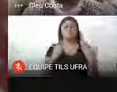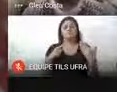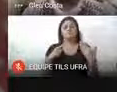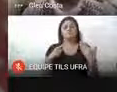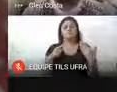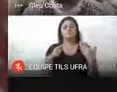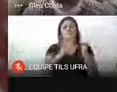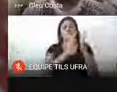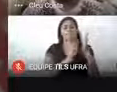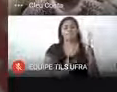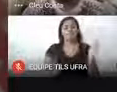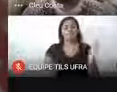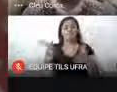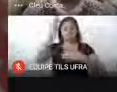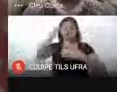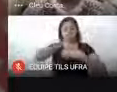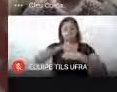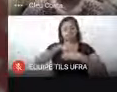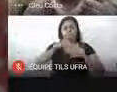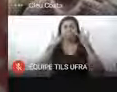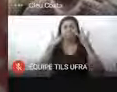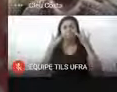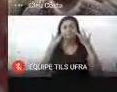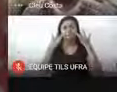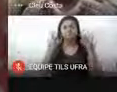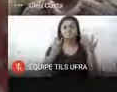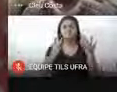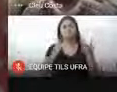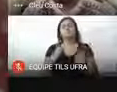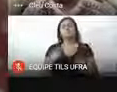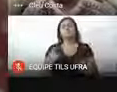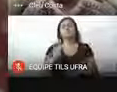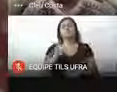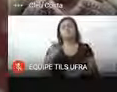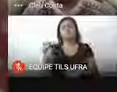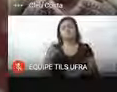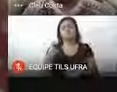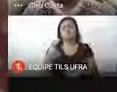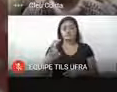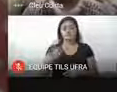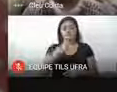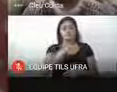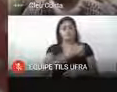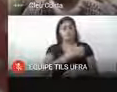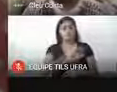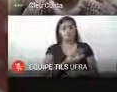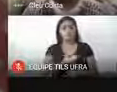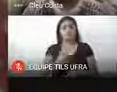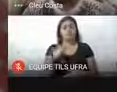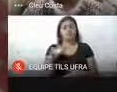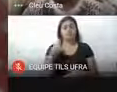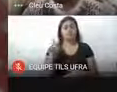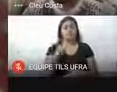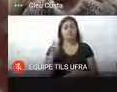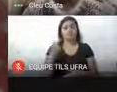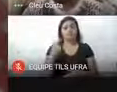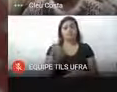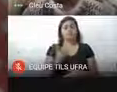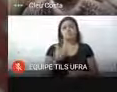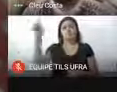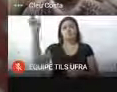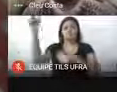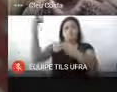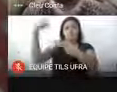das poéticas negras, né? E daí, no dia 5 de agosto, nós temos uma professora que é estrangeira, visitante na Universidade Federal de